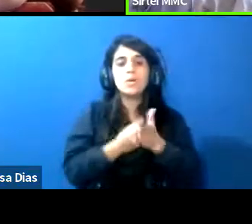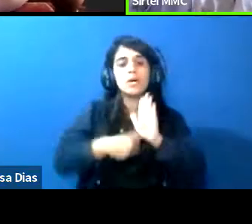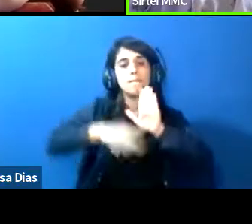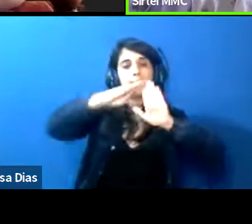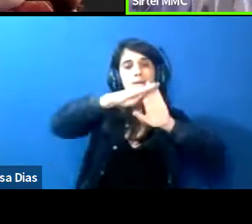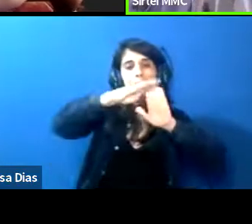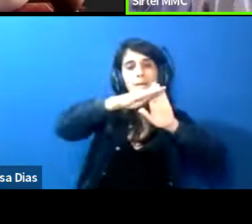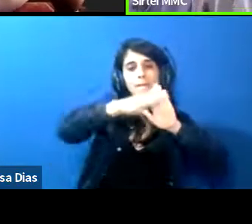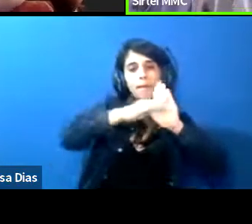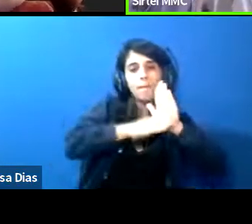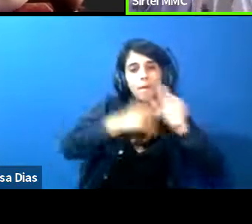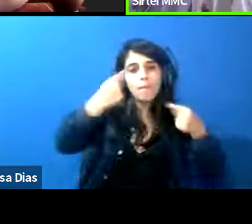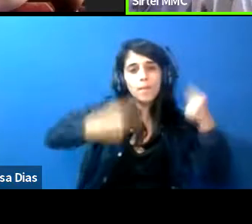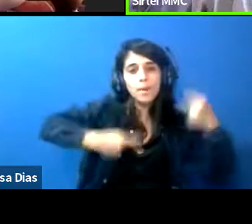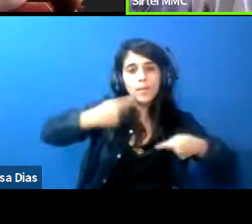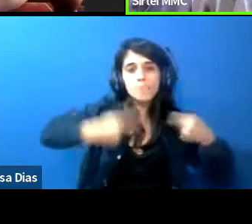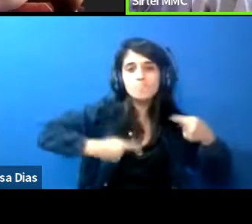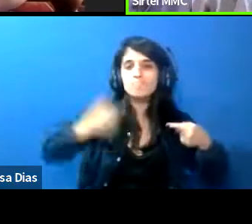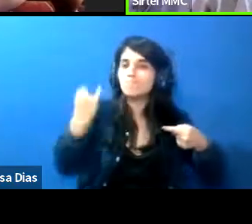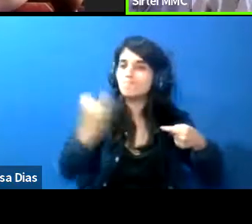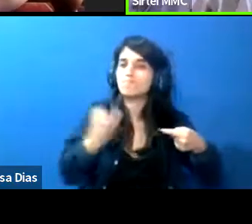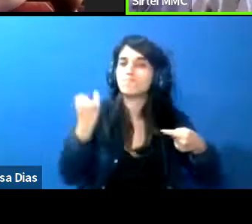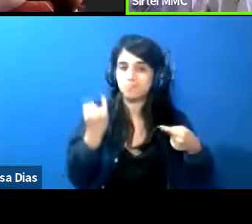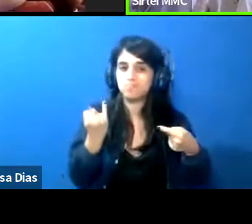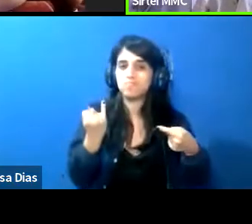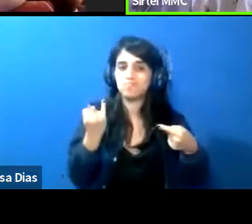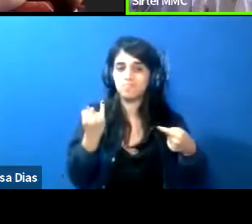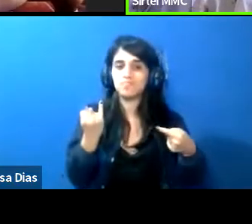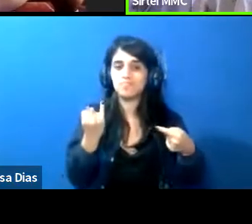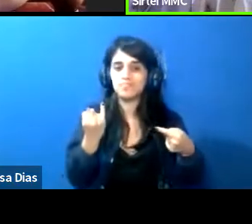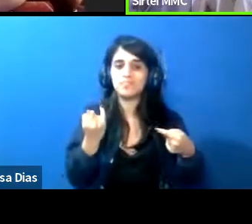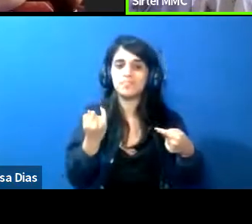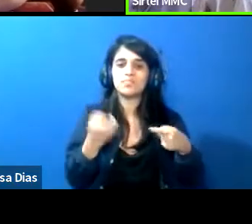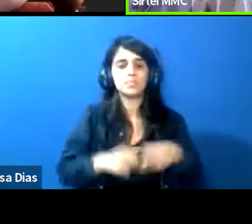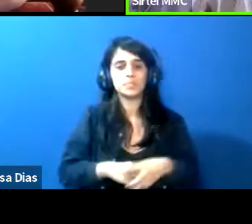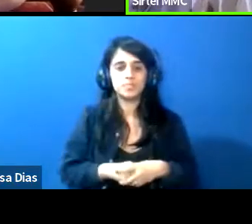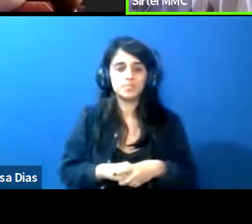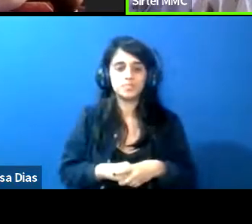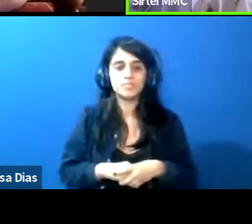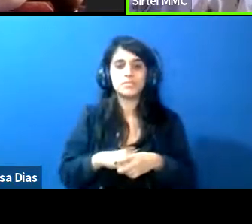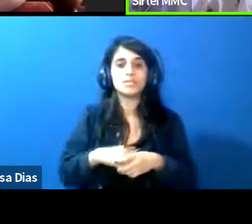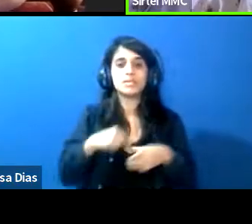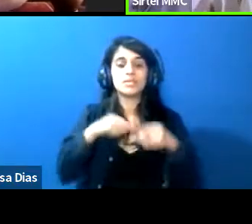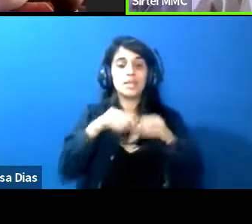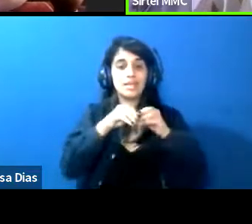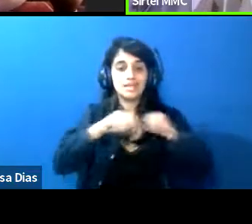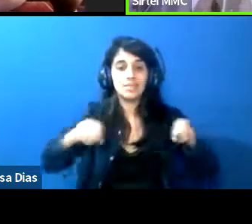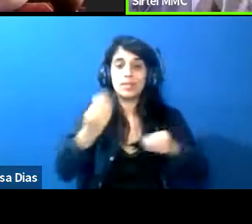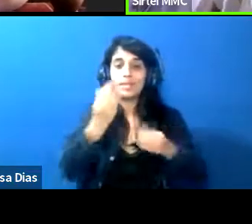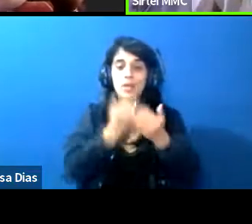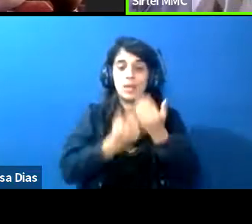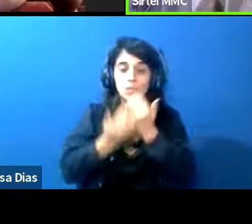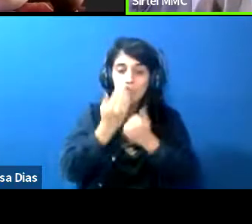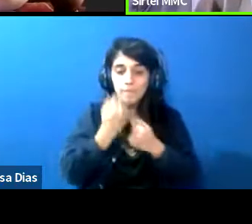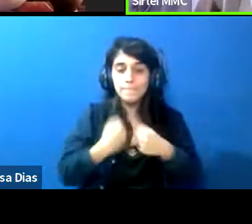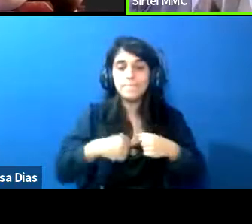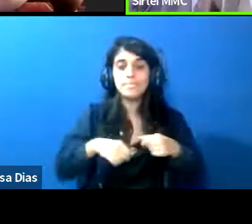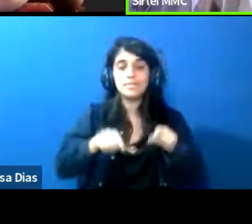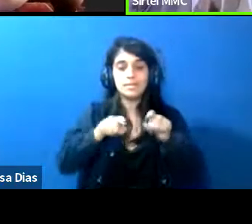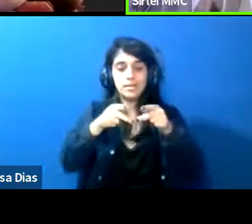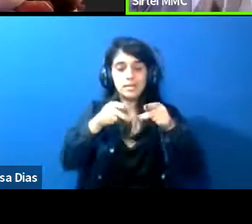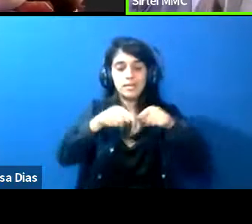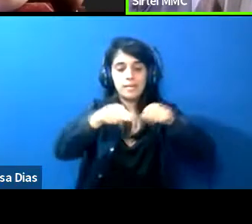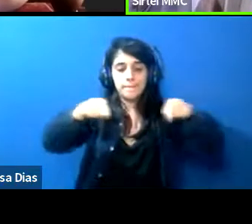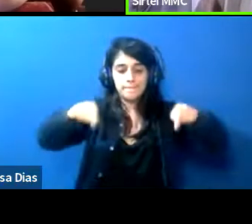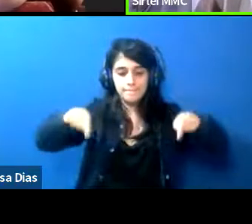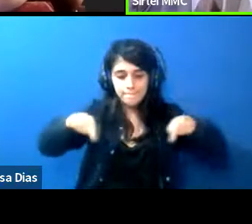pautas, né? Como já foi muito bem dito, né? As sementes, o alimento na mesa